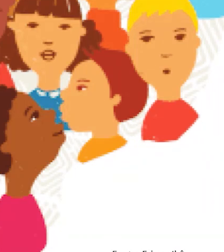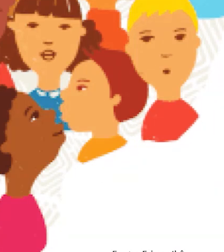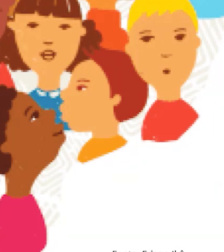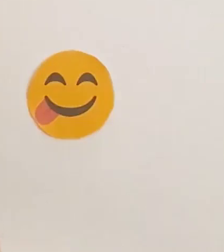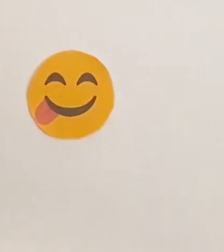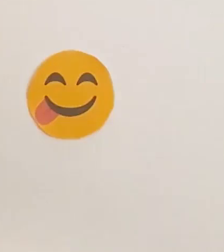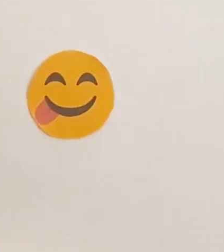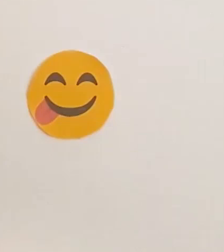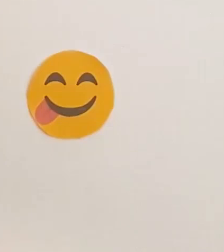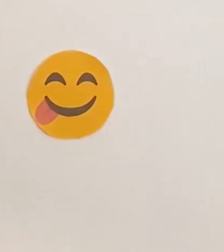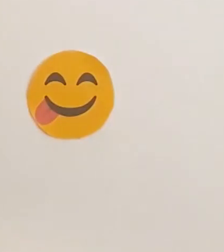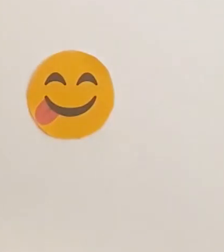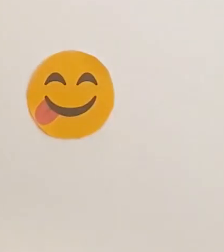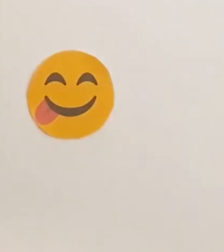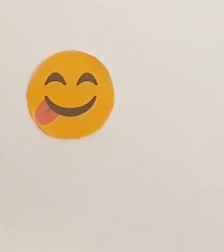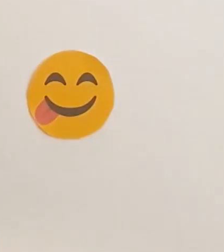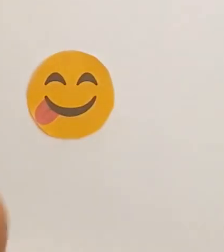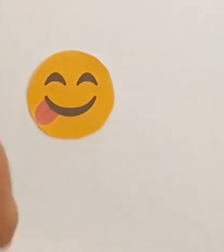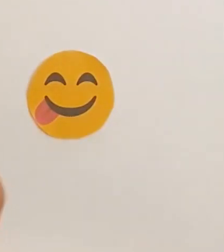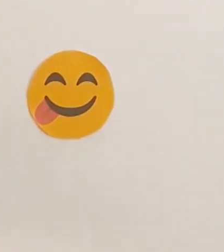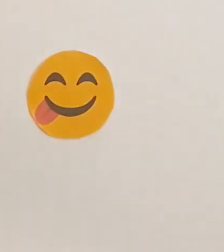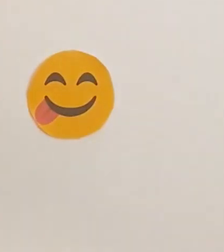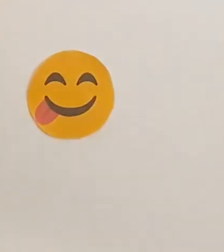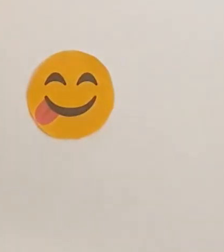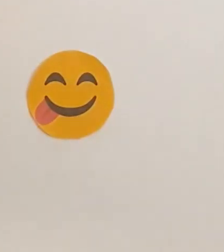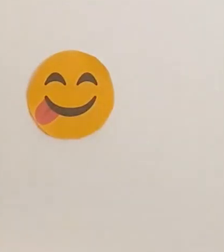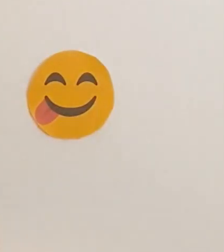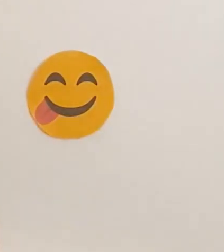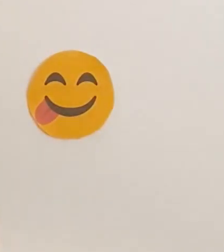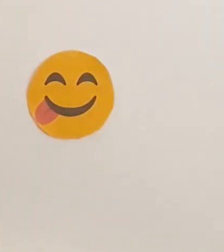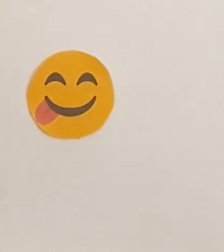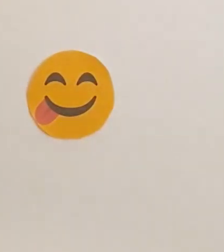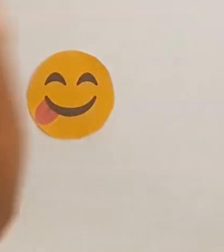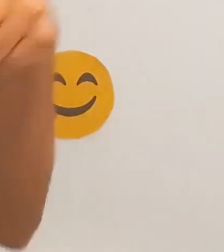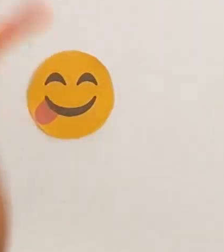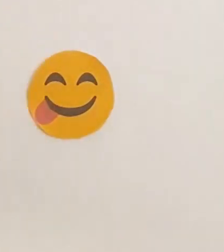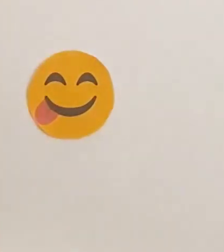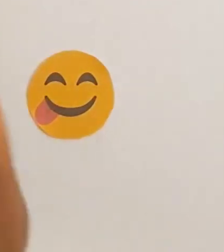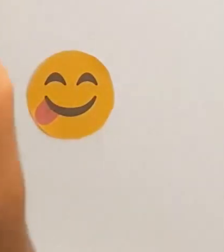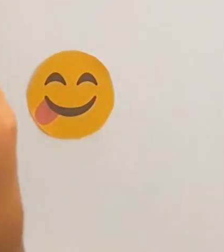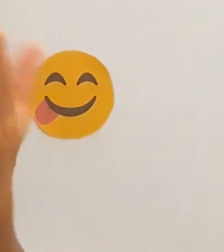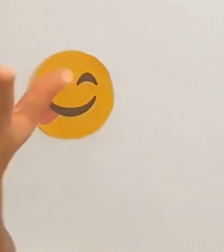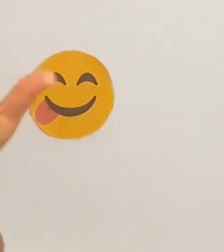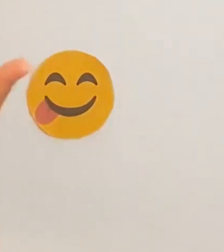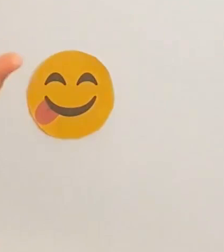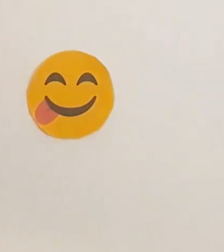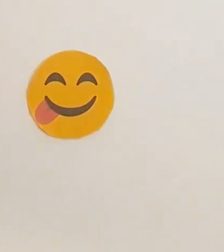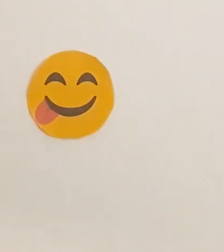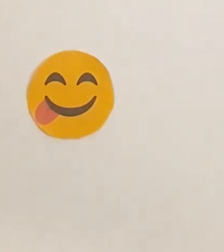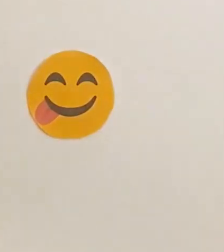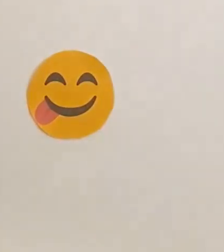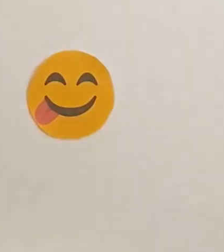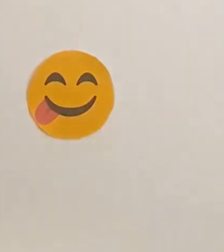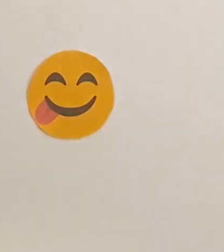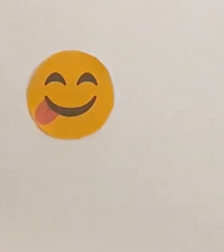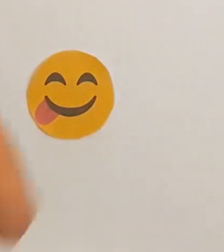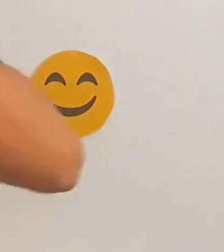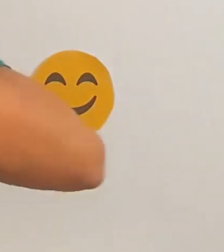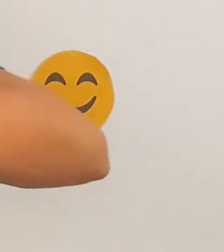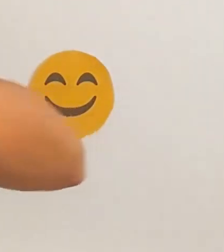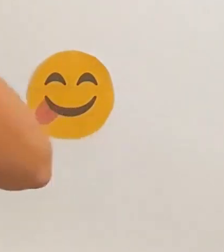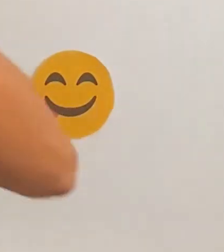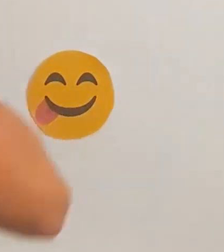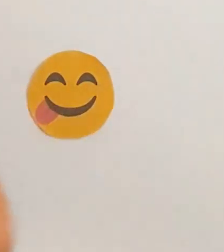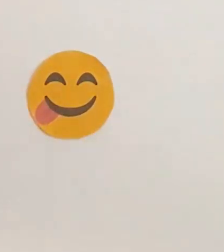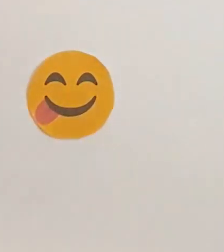do povo brasileiro? Então, por exemplo, eu, você, seus familiares, a